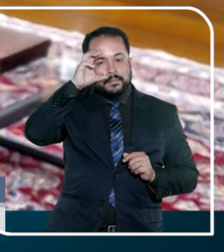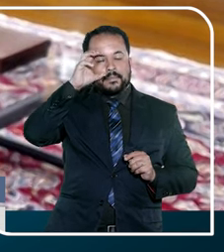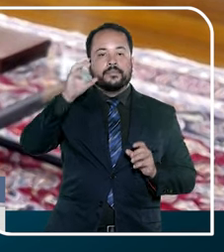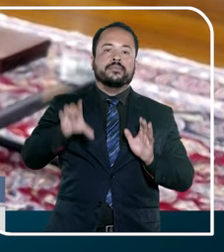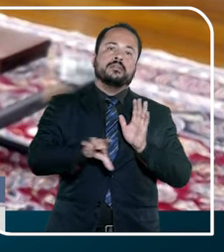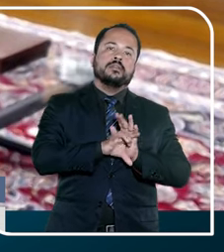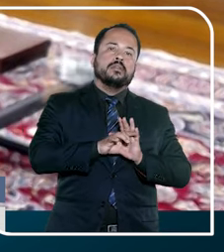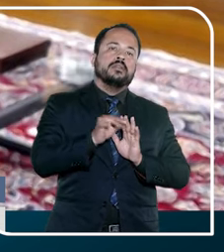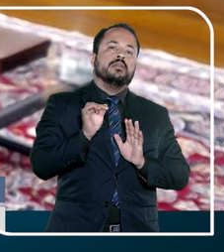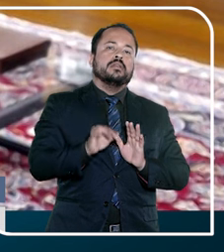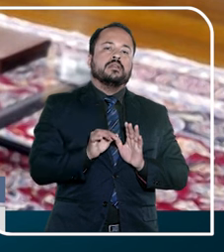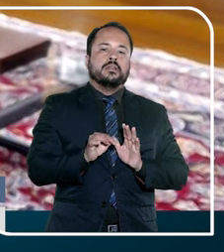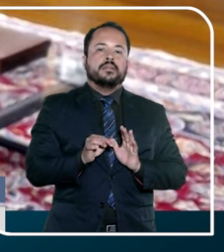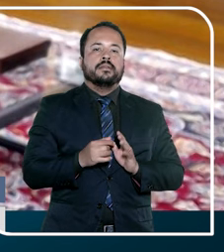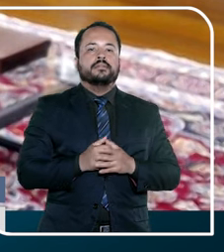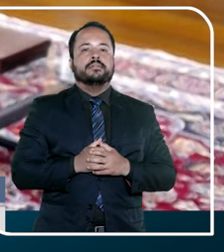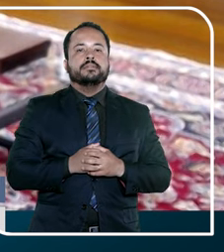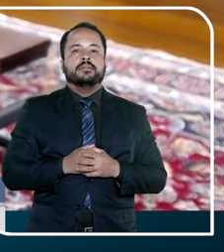n